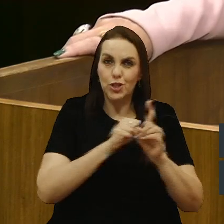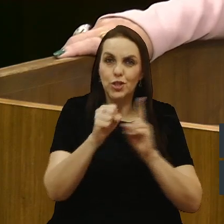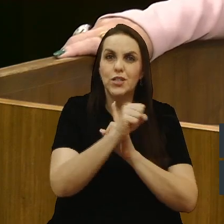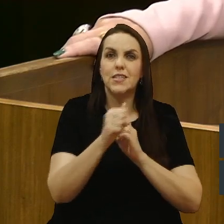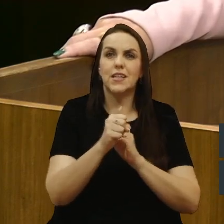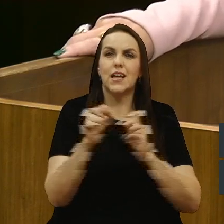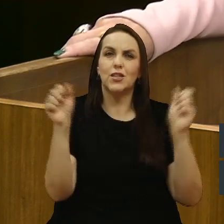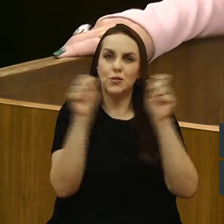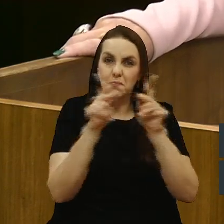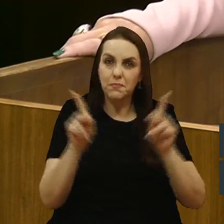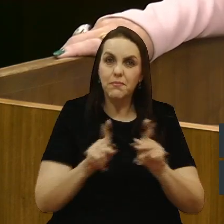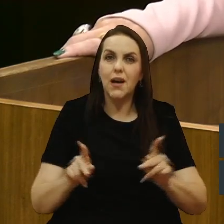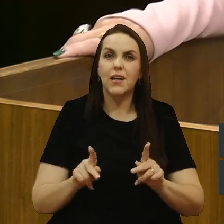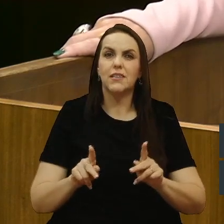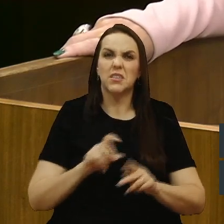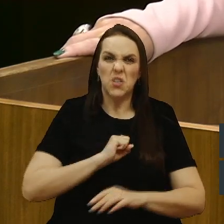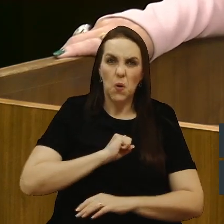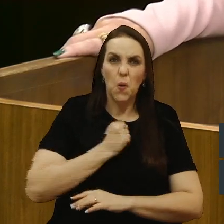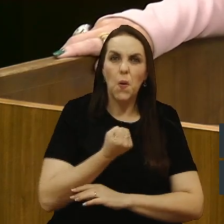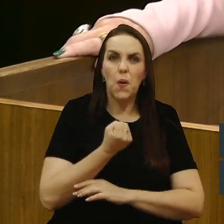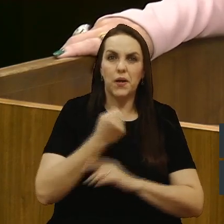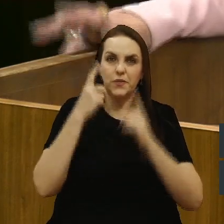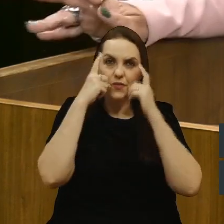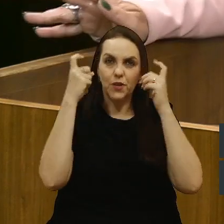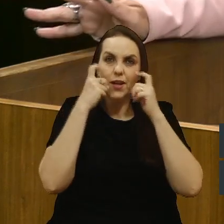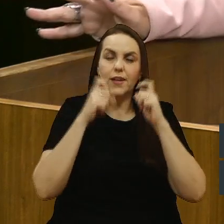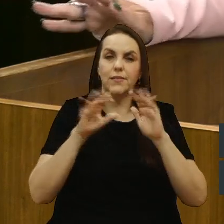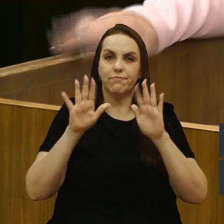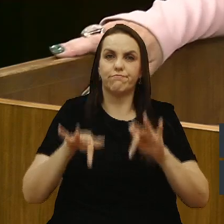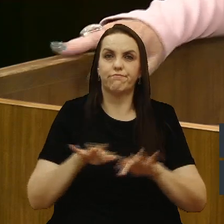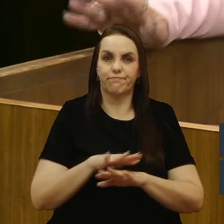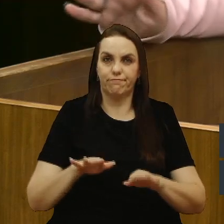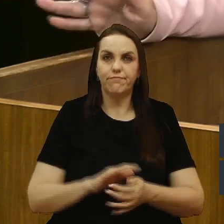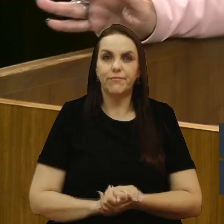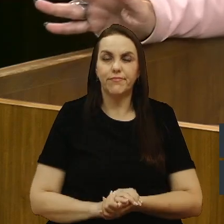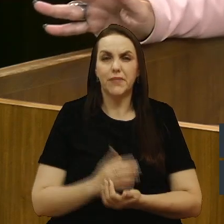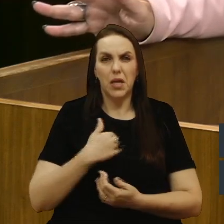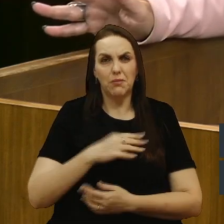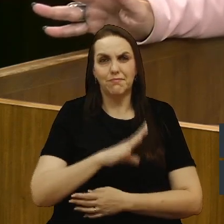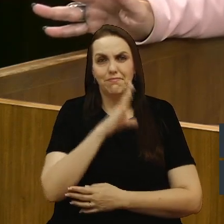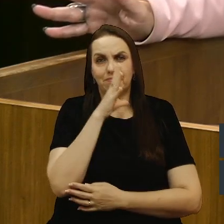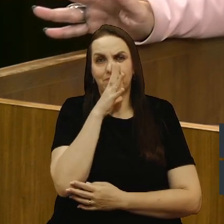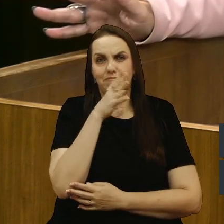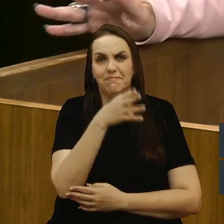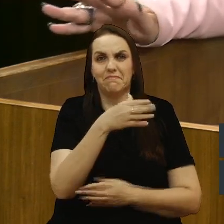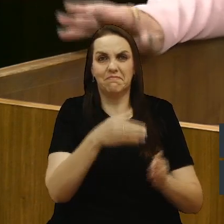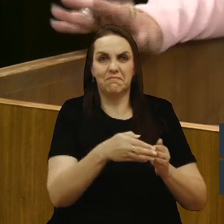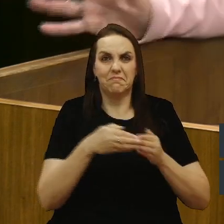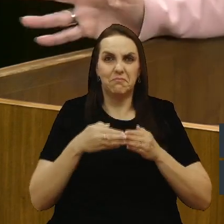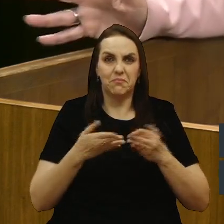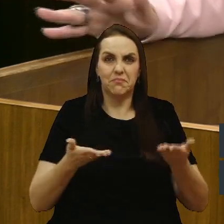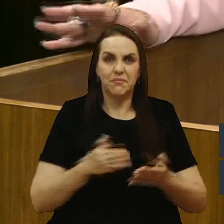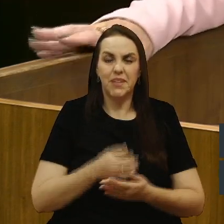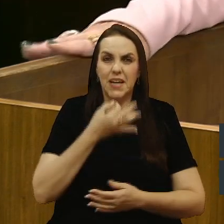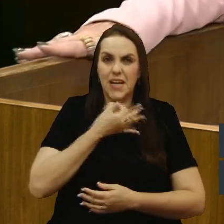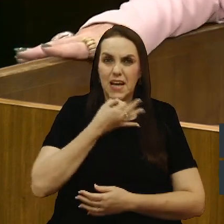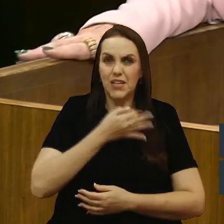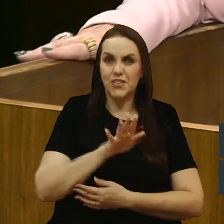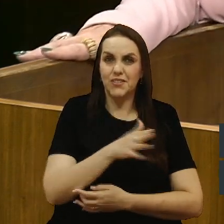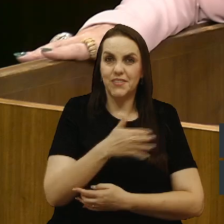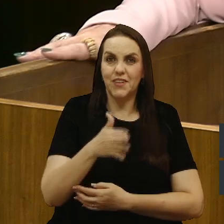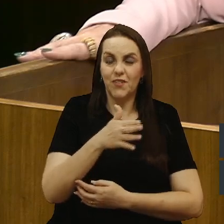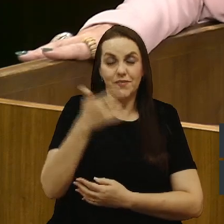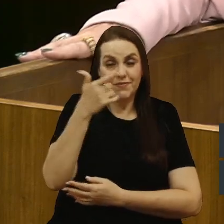de paz e sem ódio, sem violência. Então, eu fico espantada com essa moção. Caxias talvez, né,